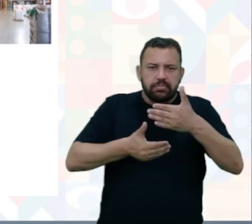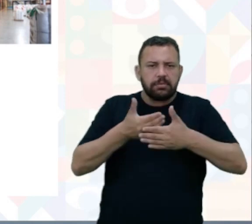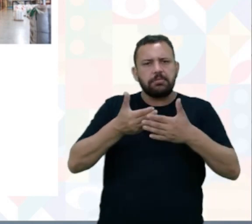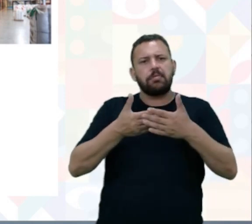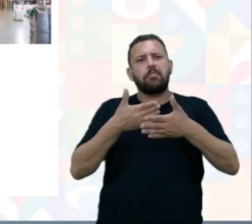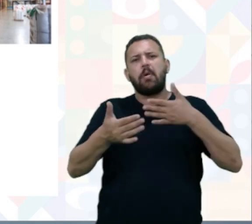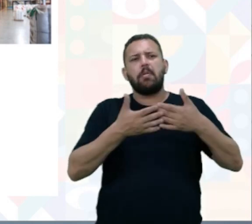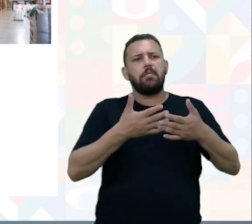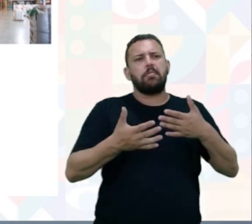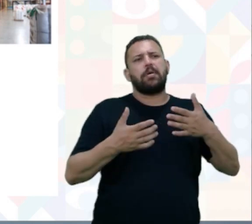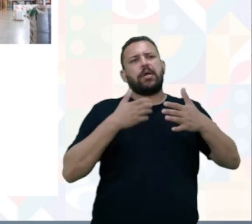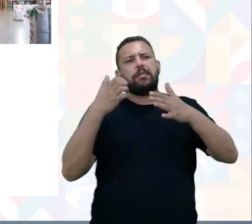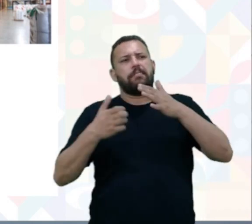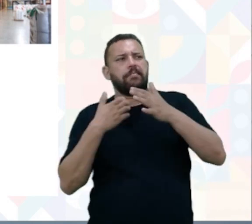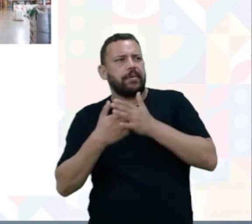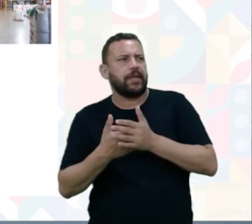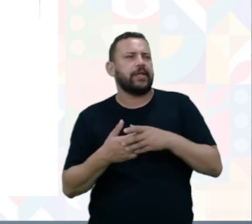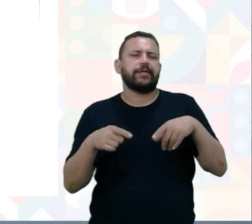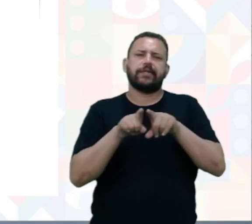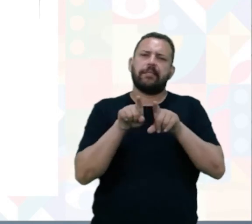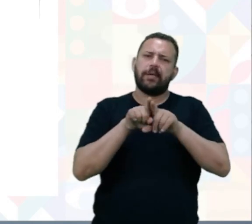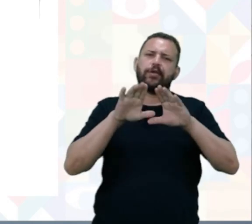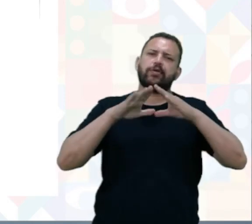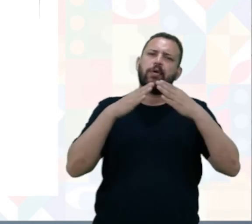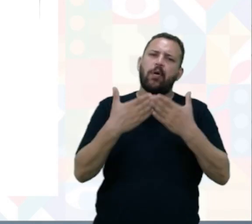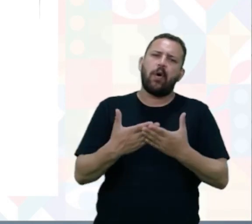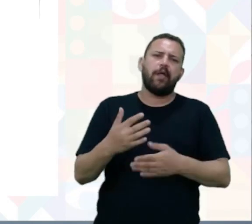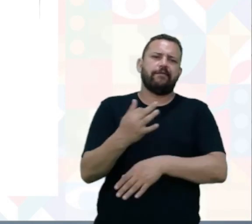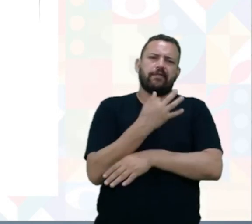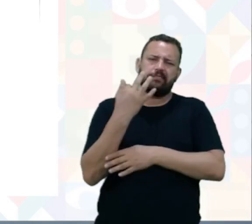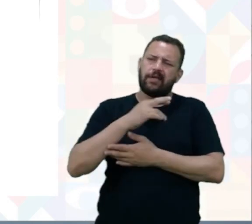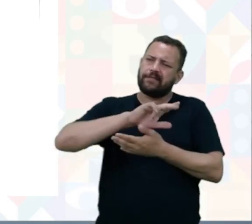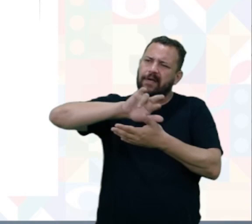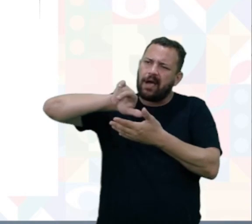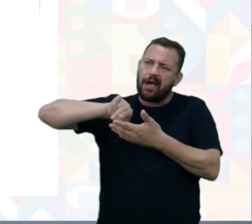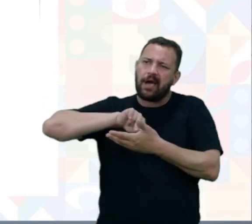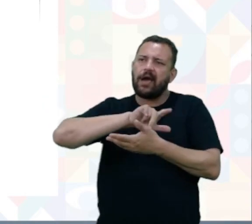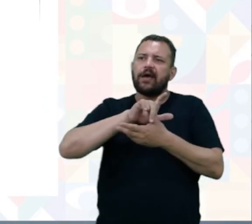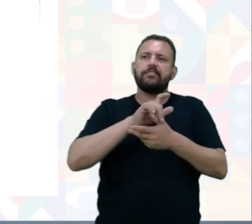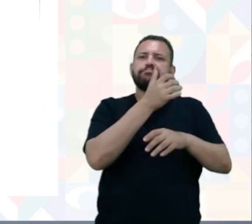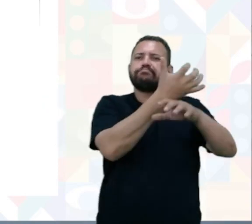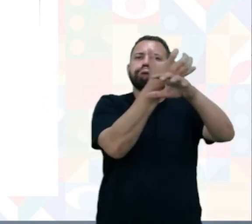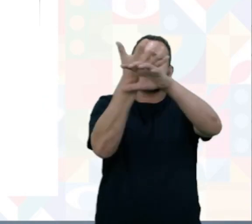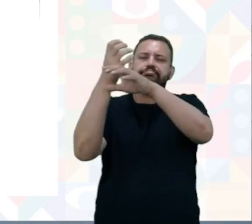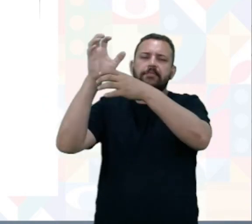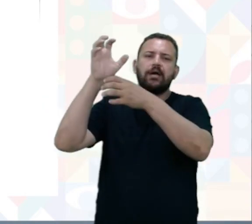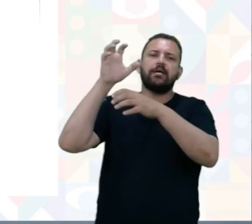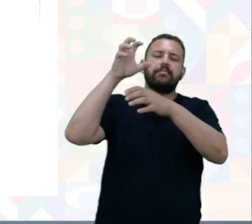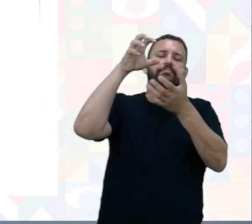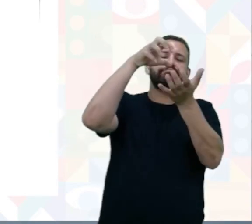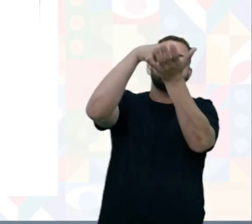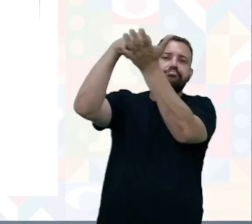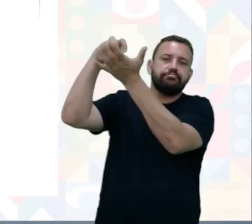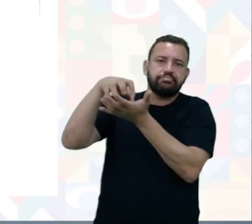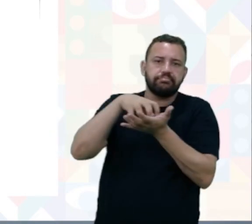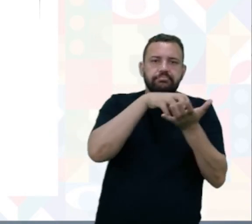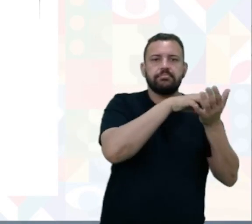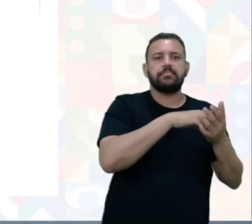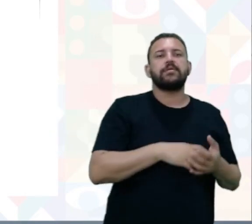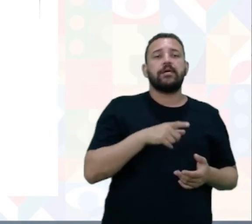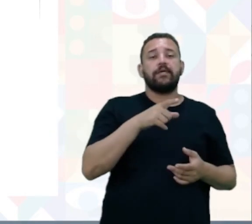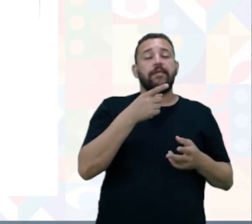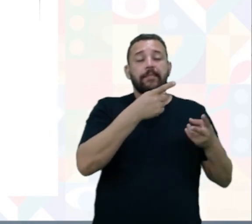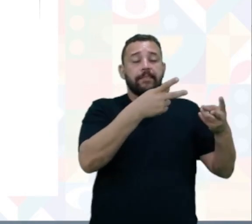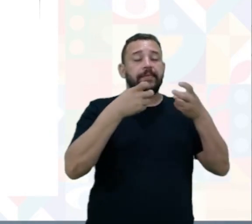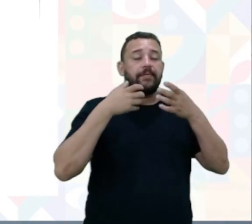empresa. Isso inclui a escola também. Vamos ver essas etapas com relação aos